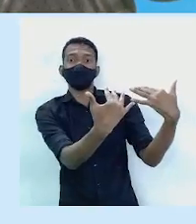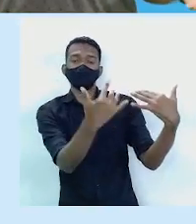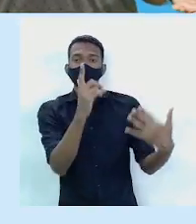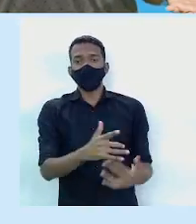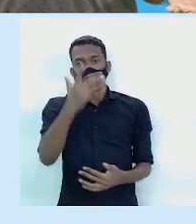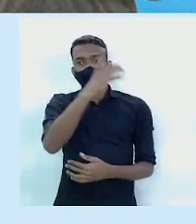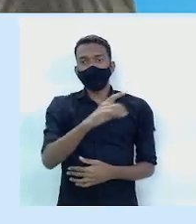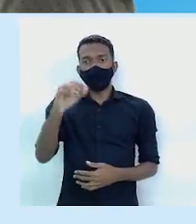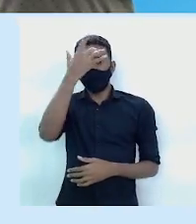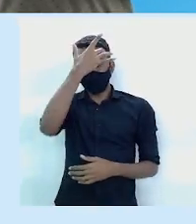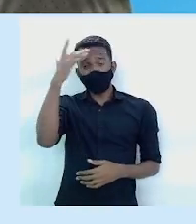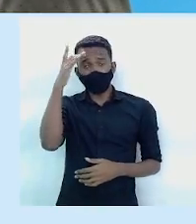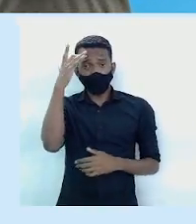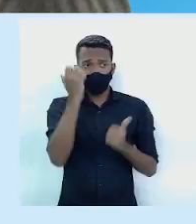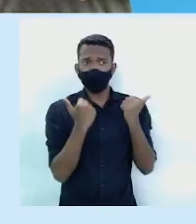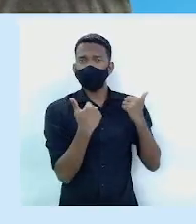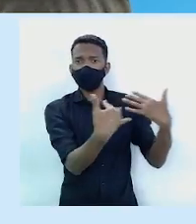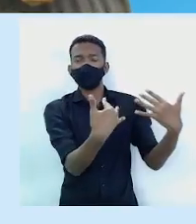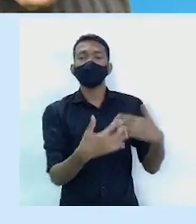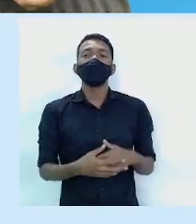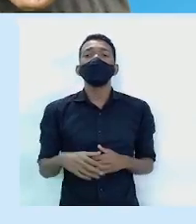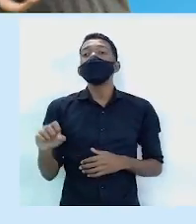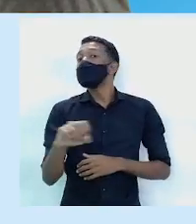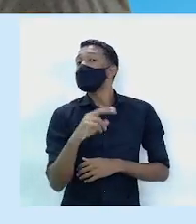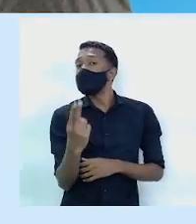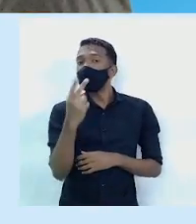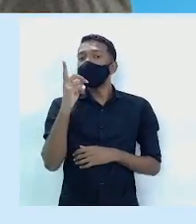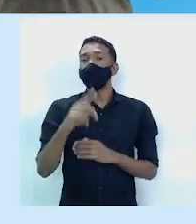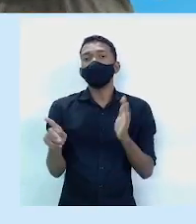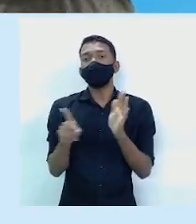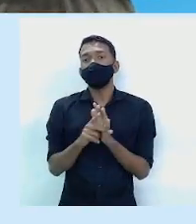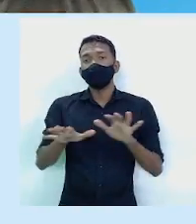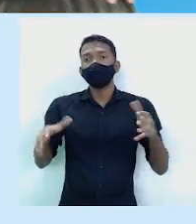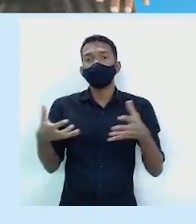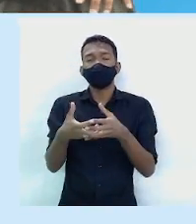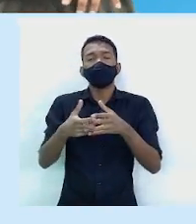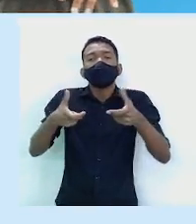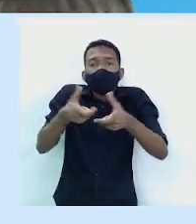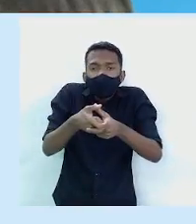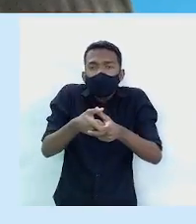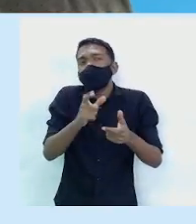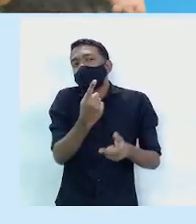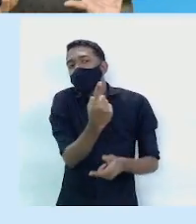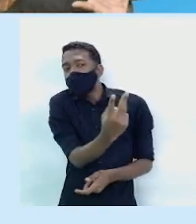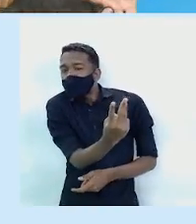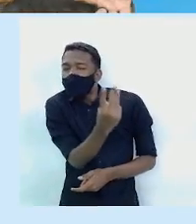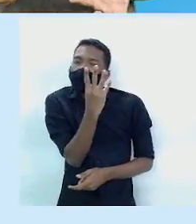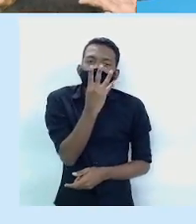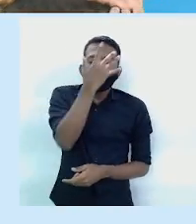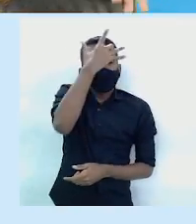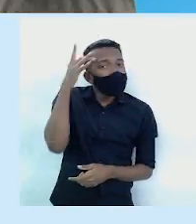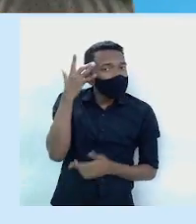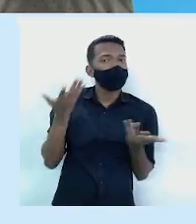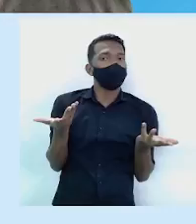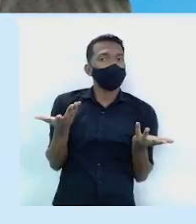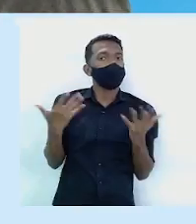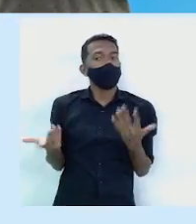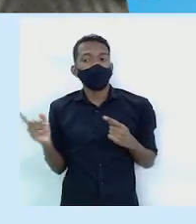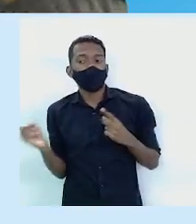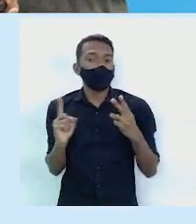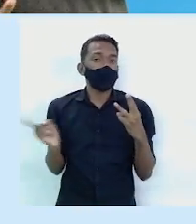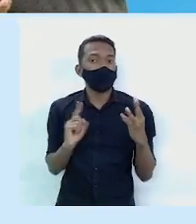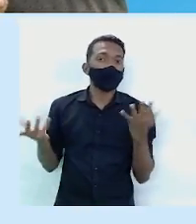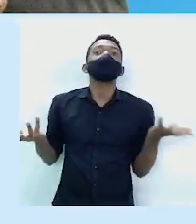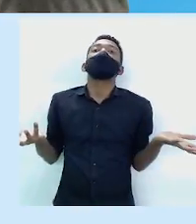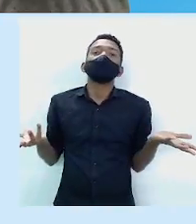100 pessoas? Ou será que essa apresentação é para um grupo menor, um grupo de 3, 4 pessoas? Isso envolve